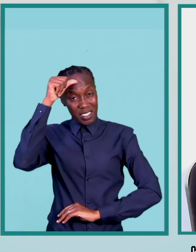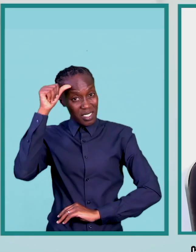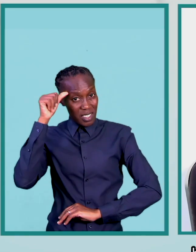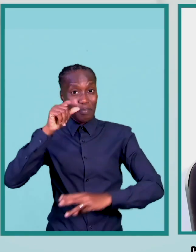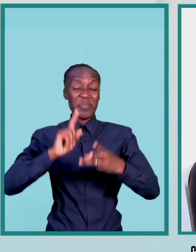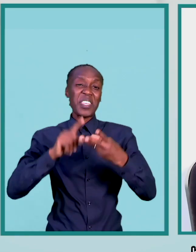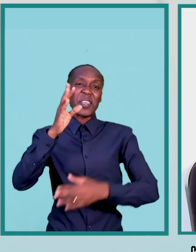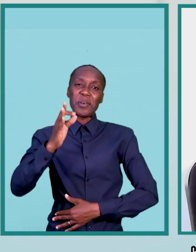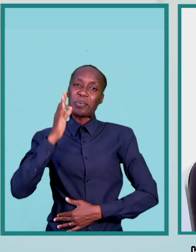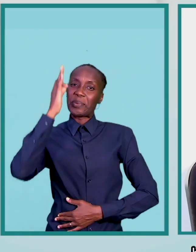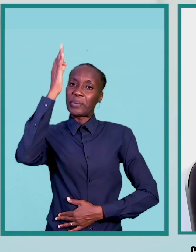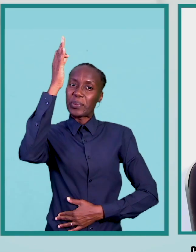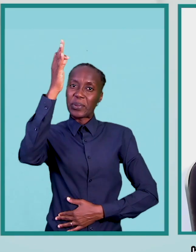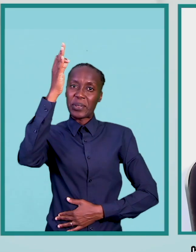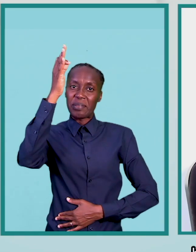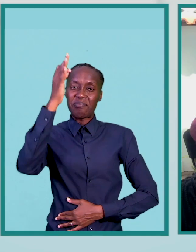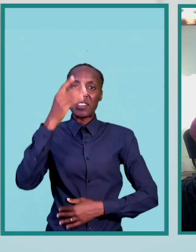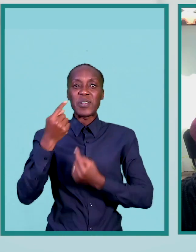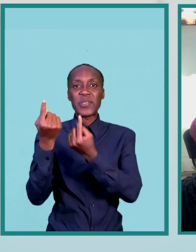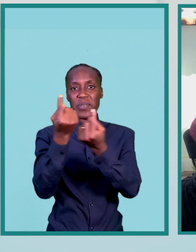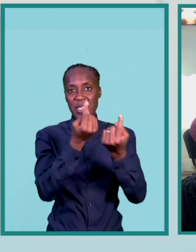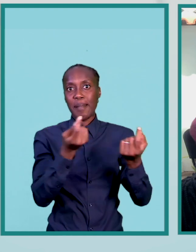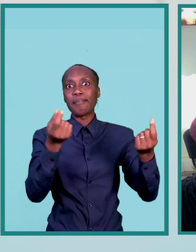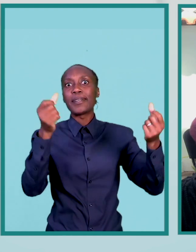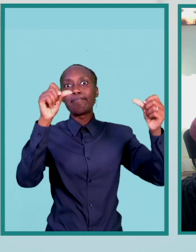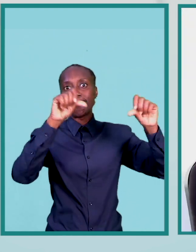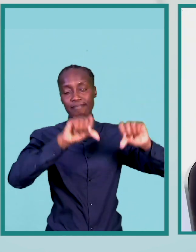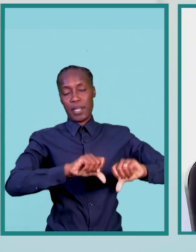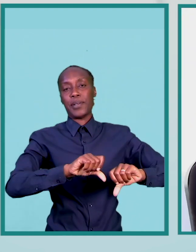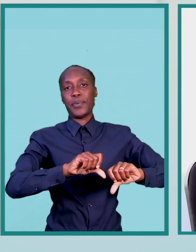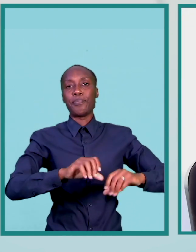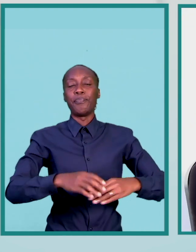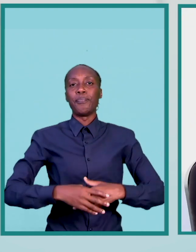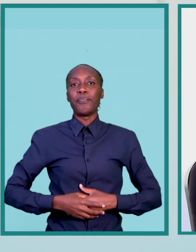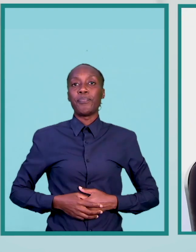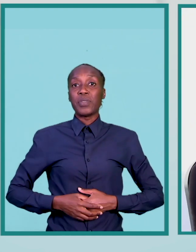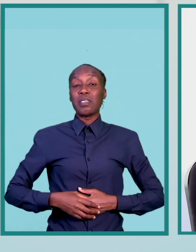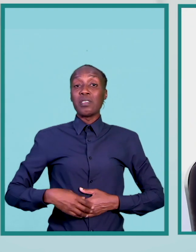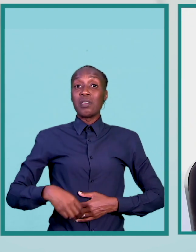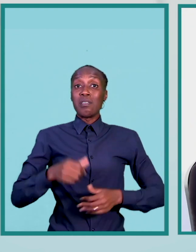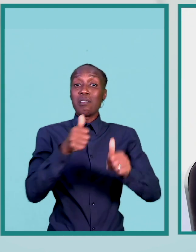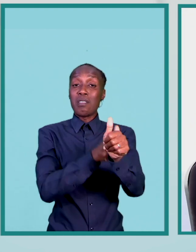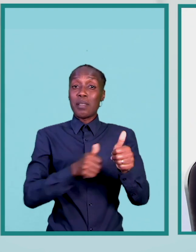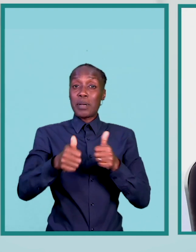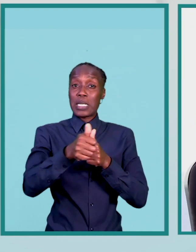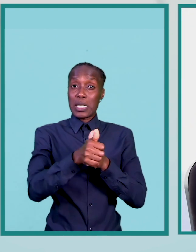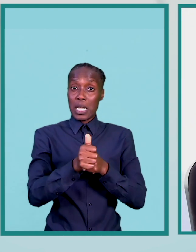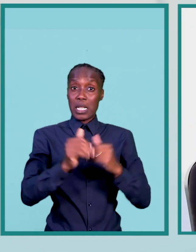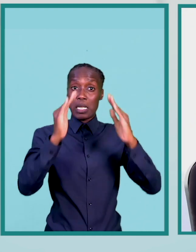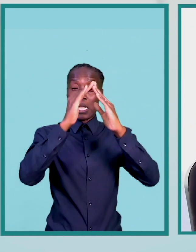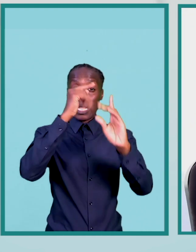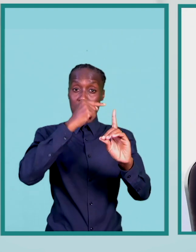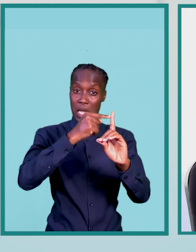como pode prejudicar no seu futuro. E também trabalham com os líderes